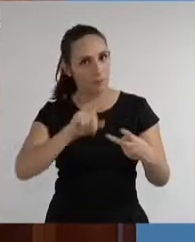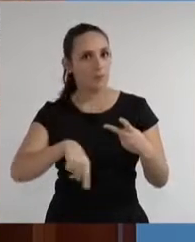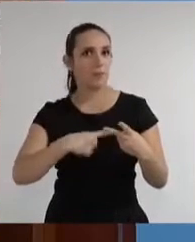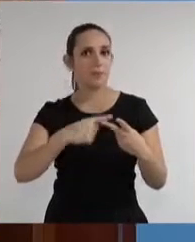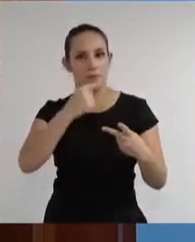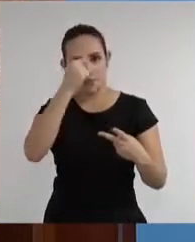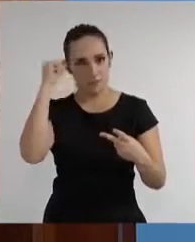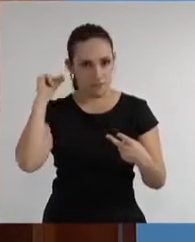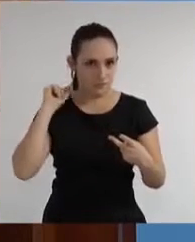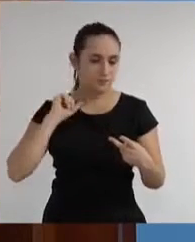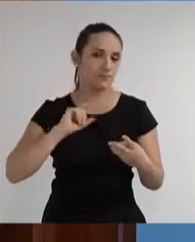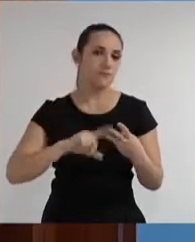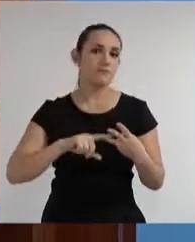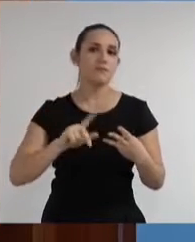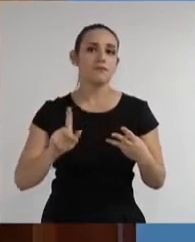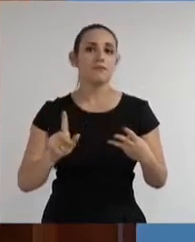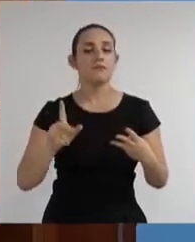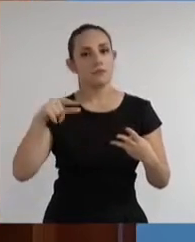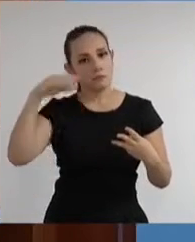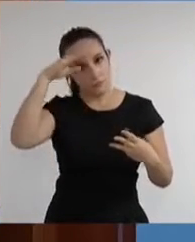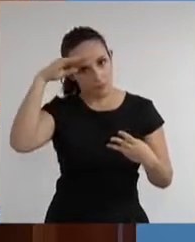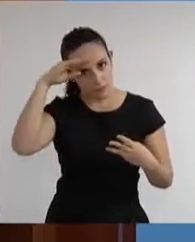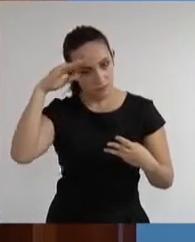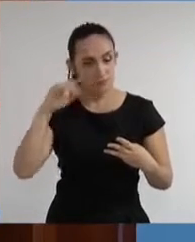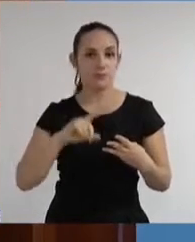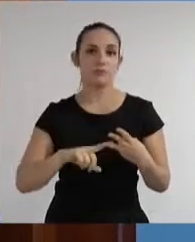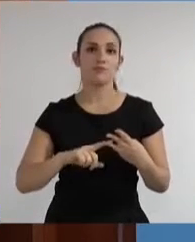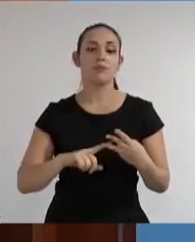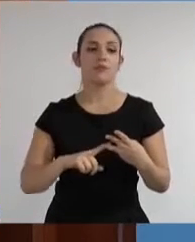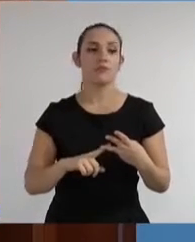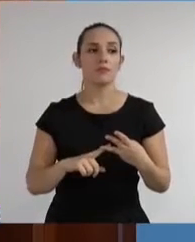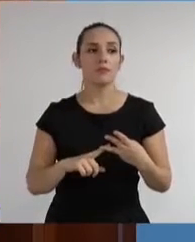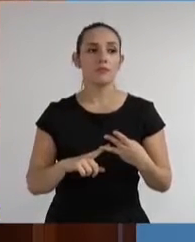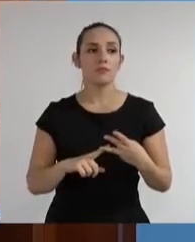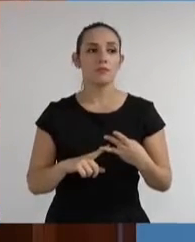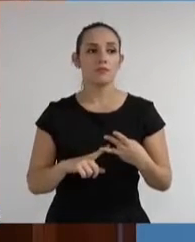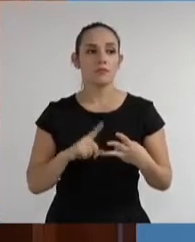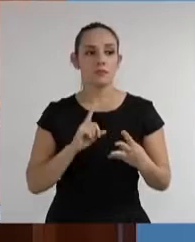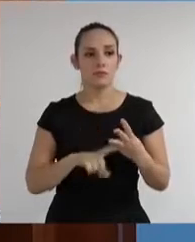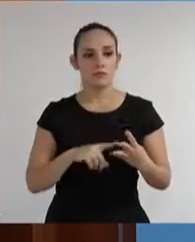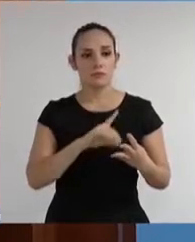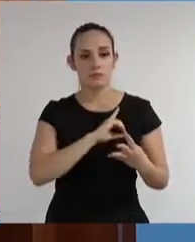Herculano Borges, deputado Cabalmi,